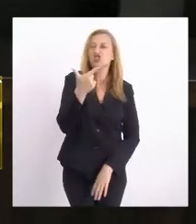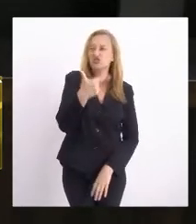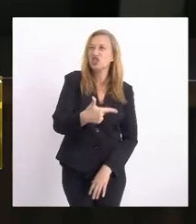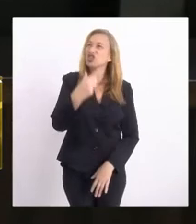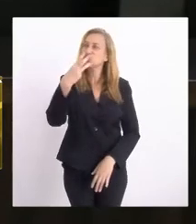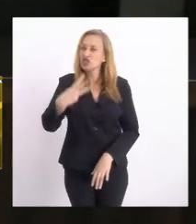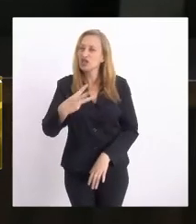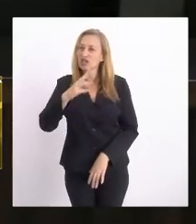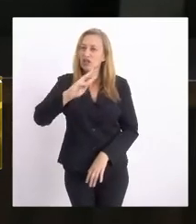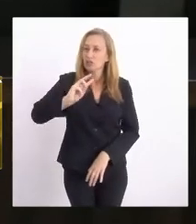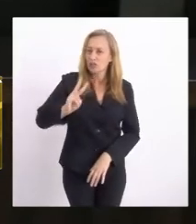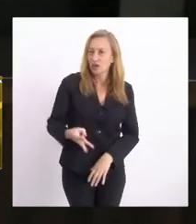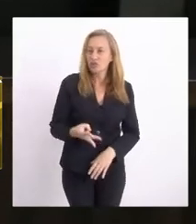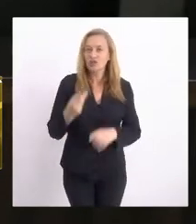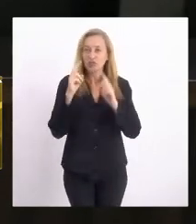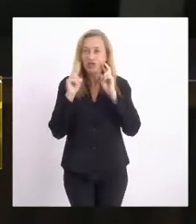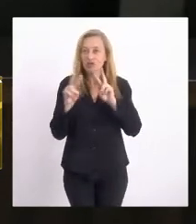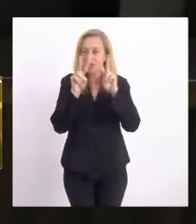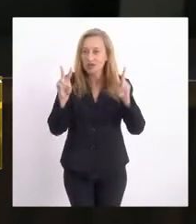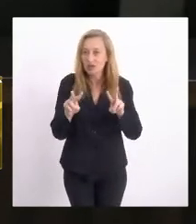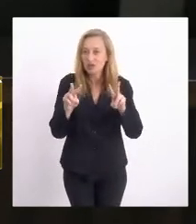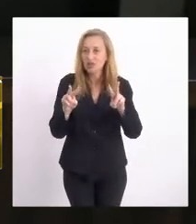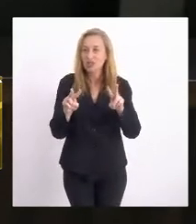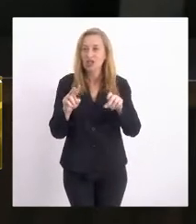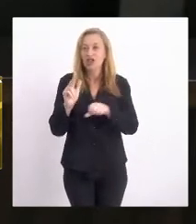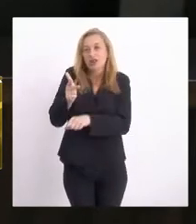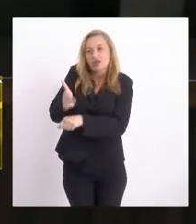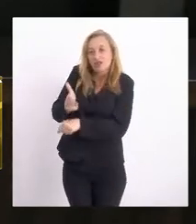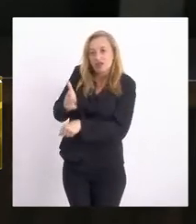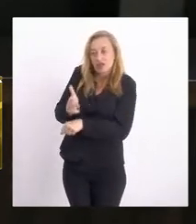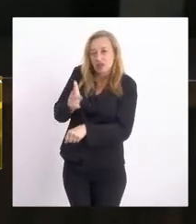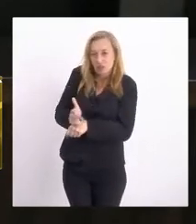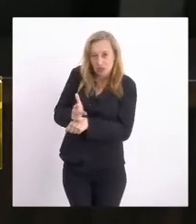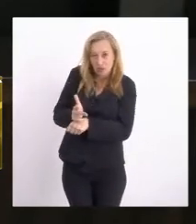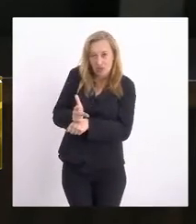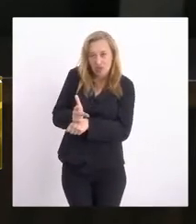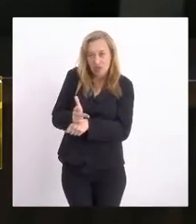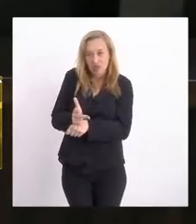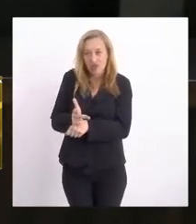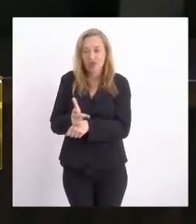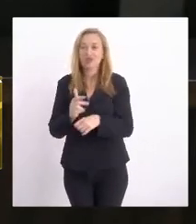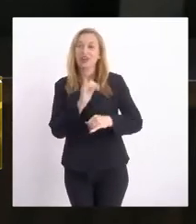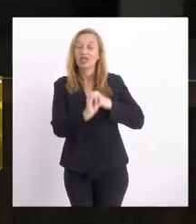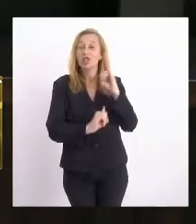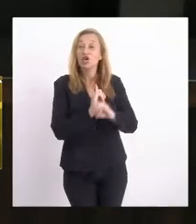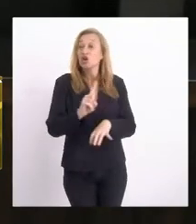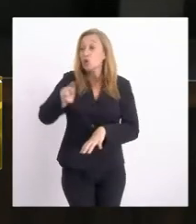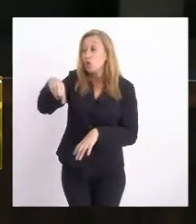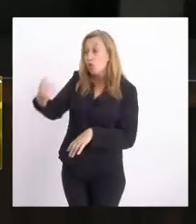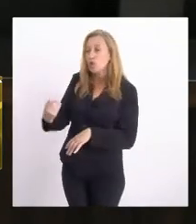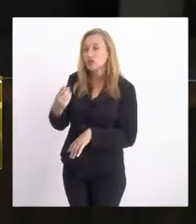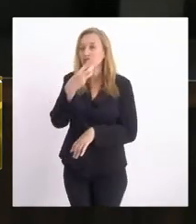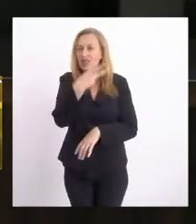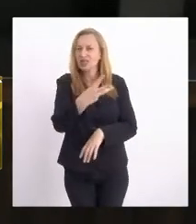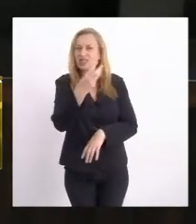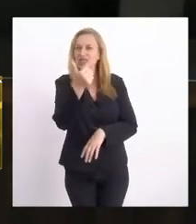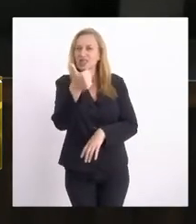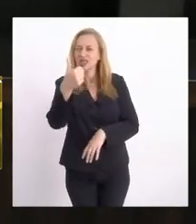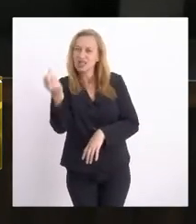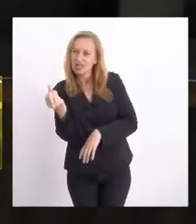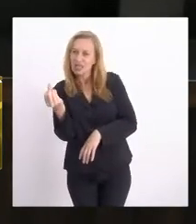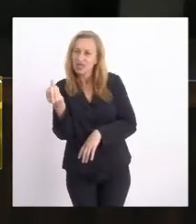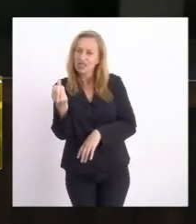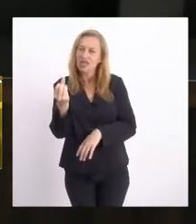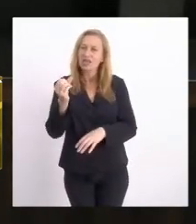23 milhões de visualizações em vídeos na internet e outros 316 milhões